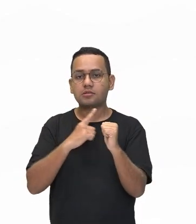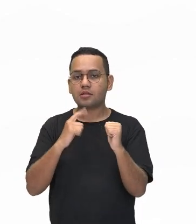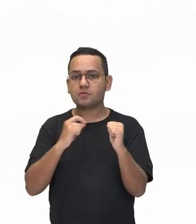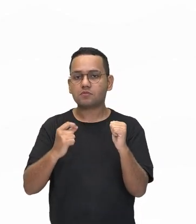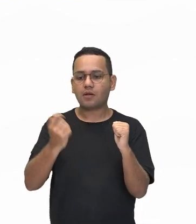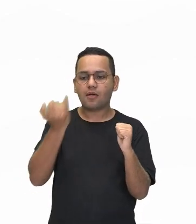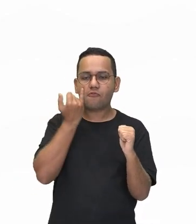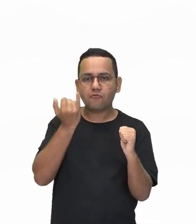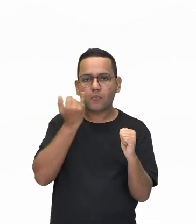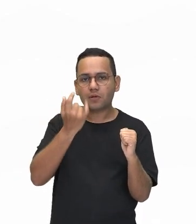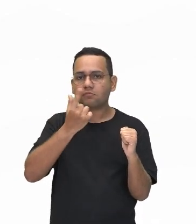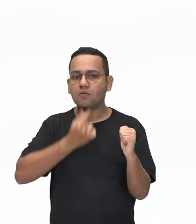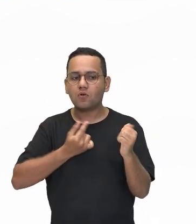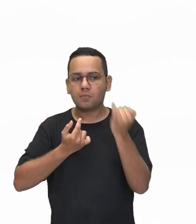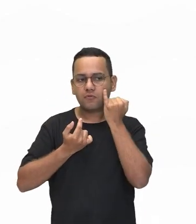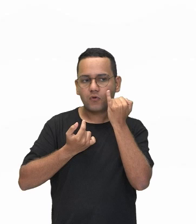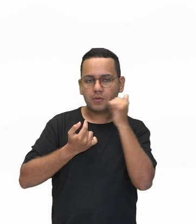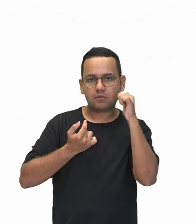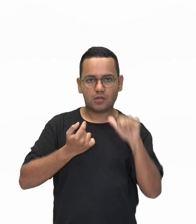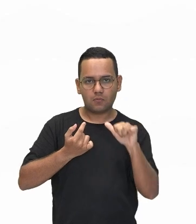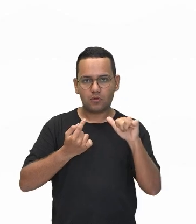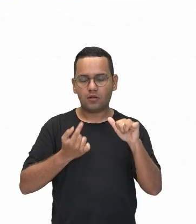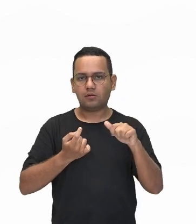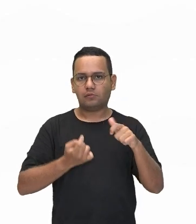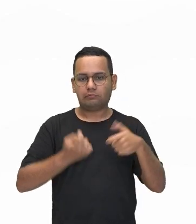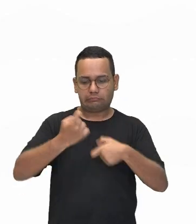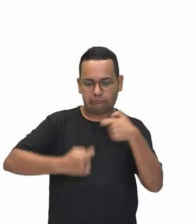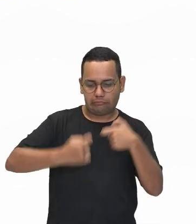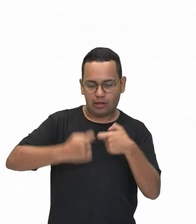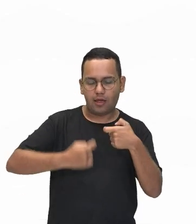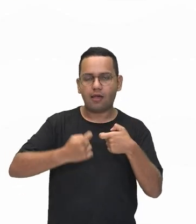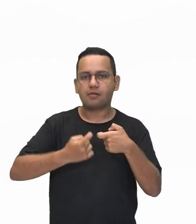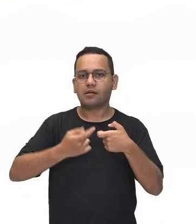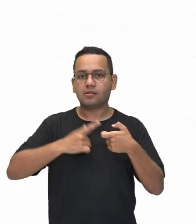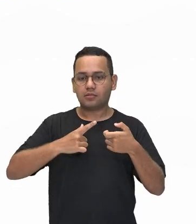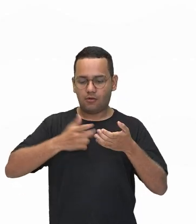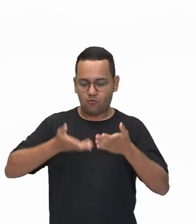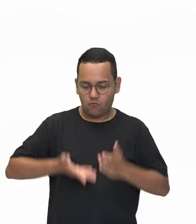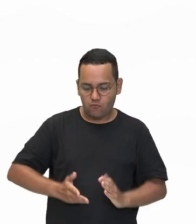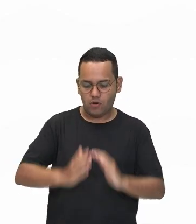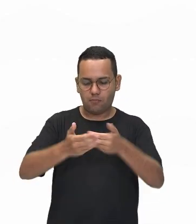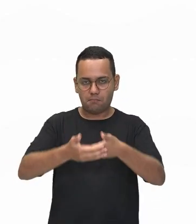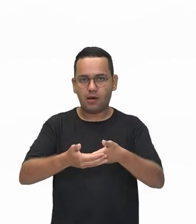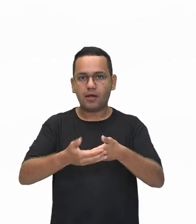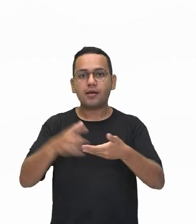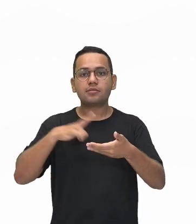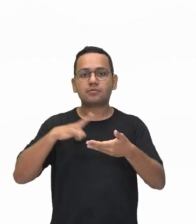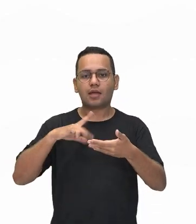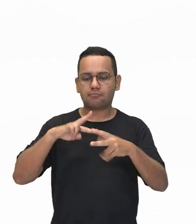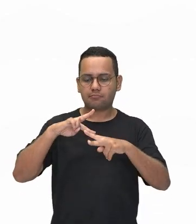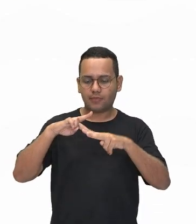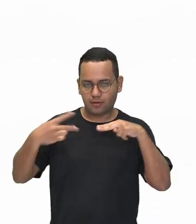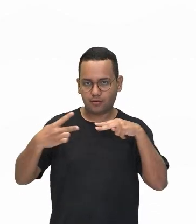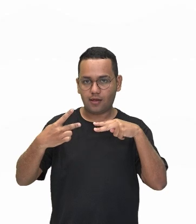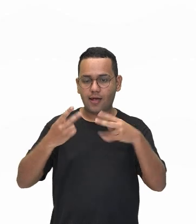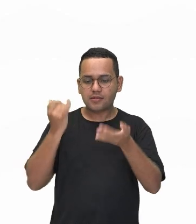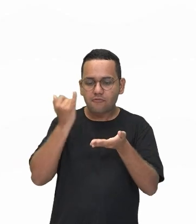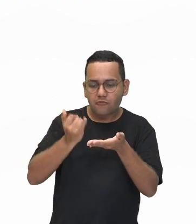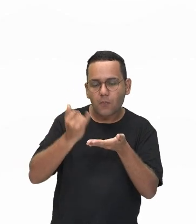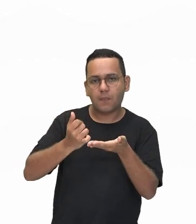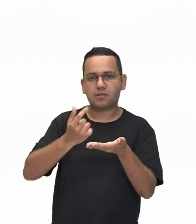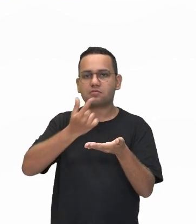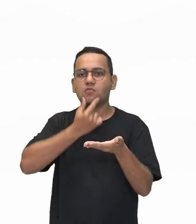ser transmitidas aos descendentes, esse é um processo também de seleção natural e